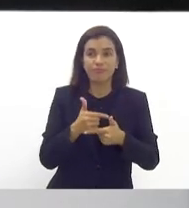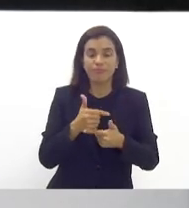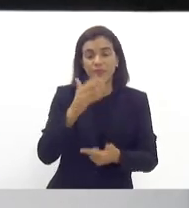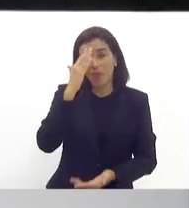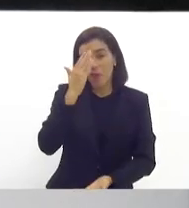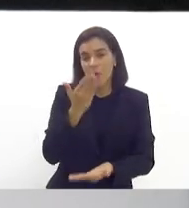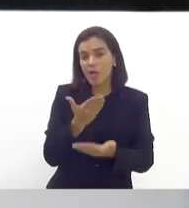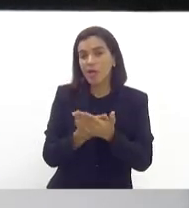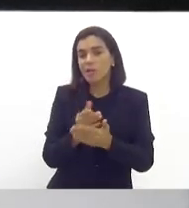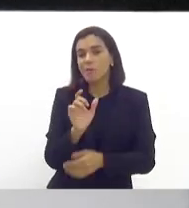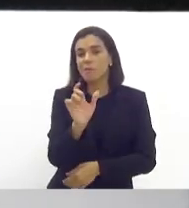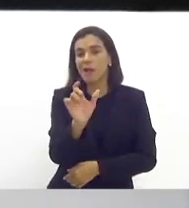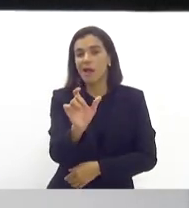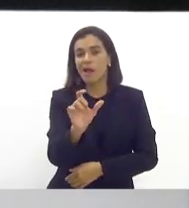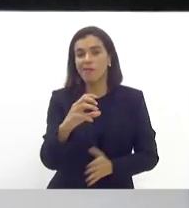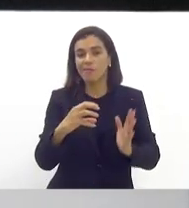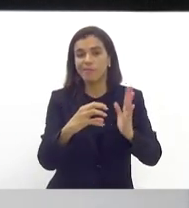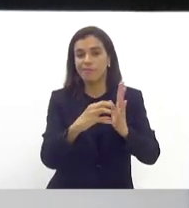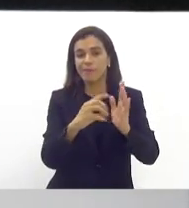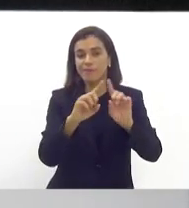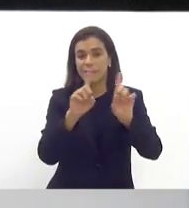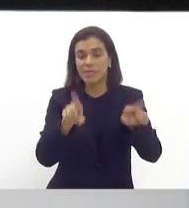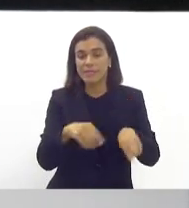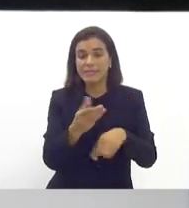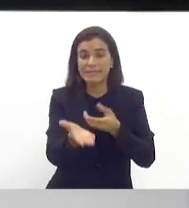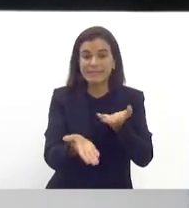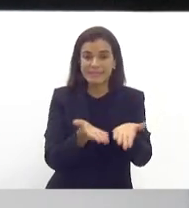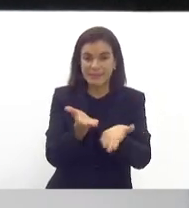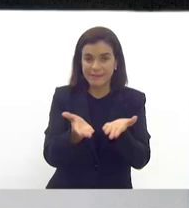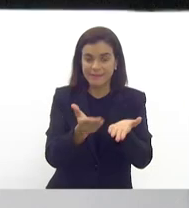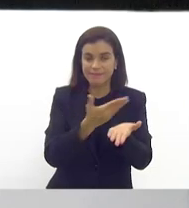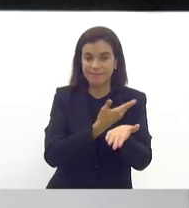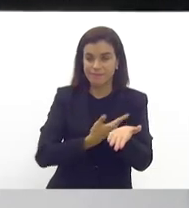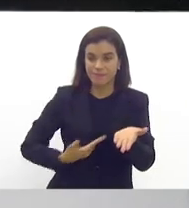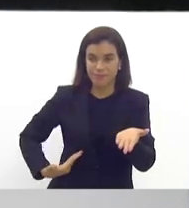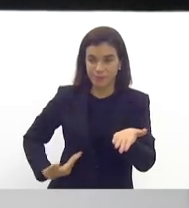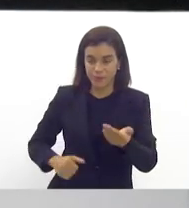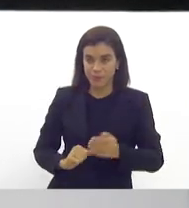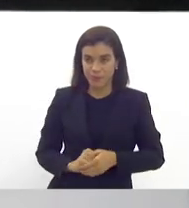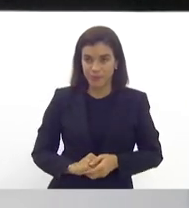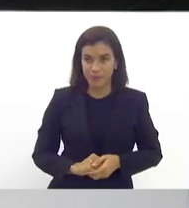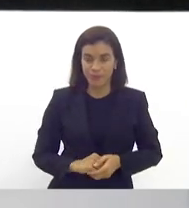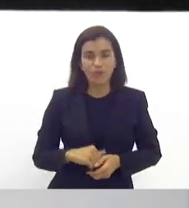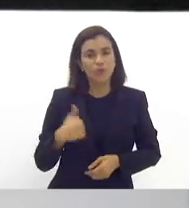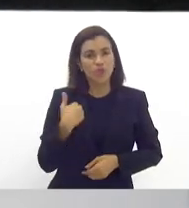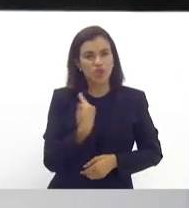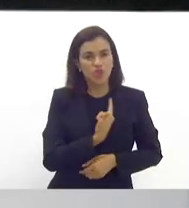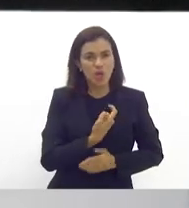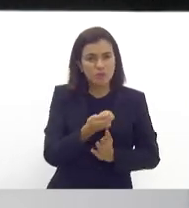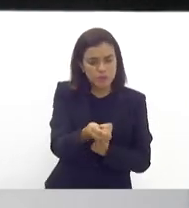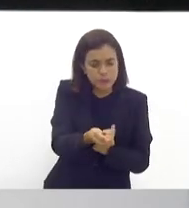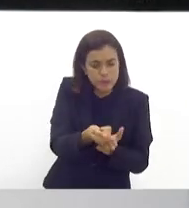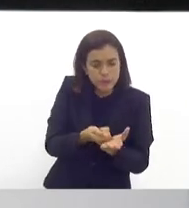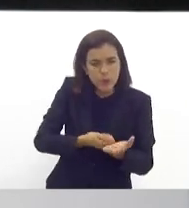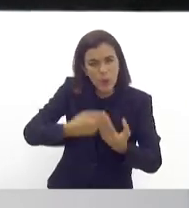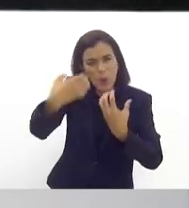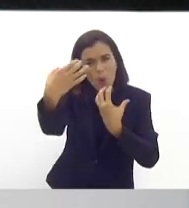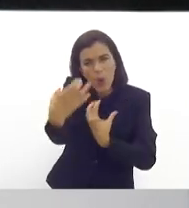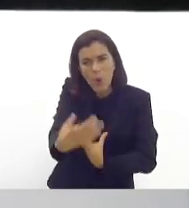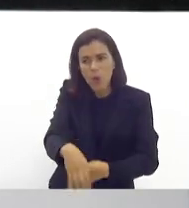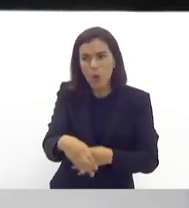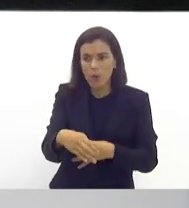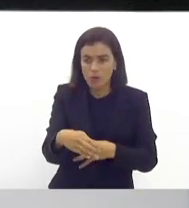Servidor Público serviço público nós fazemos um concurso porque nós temos